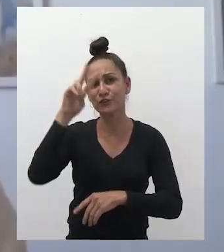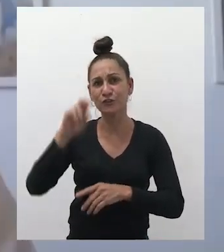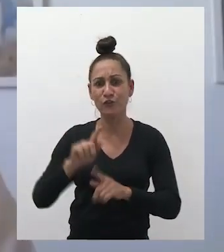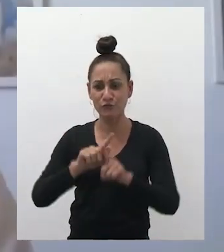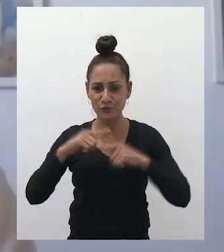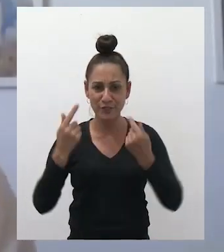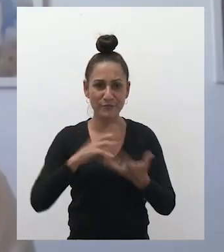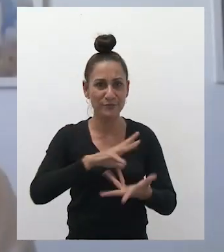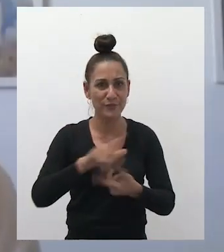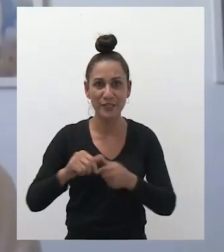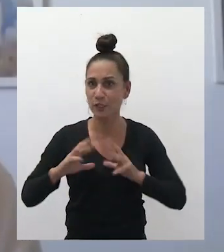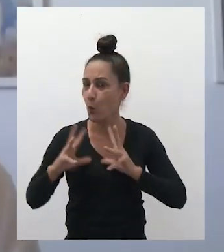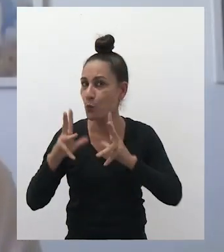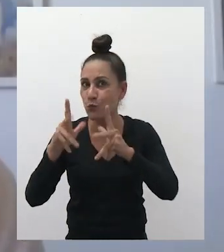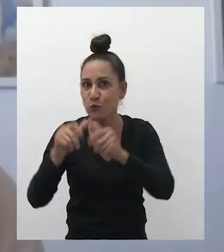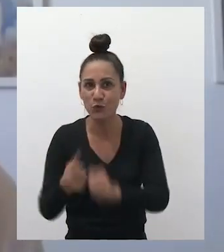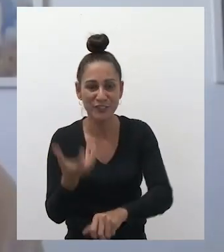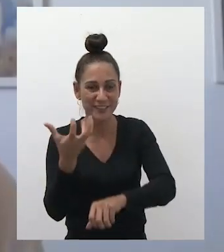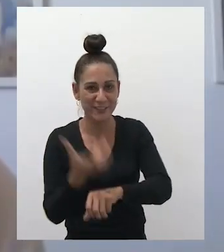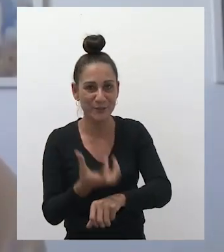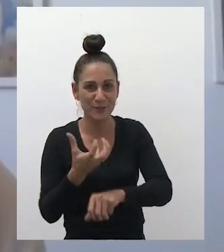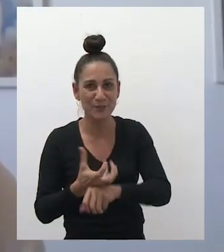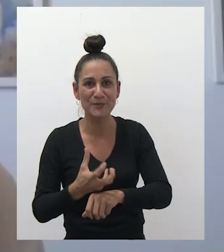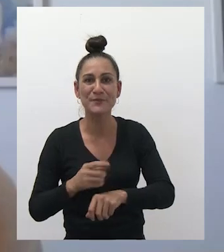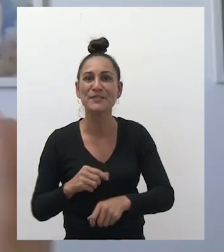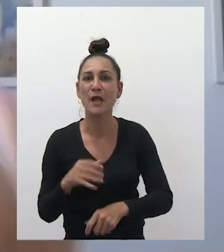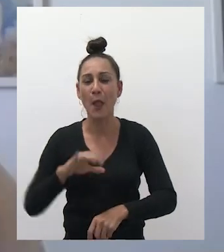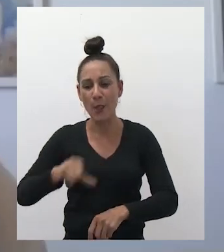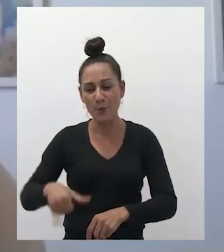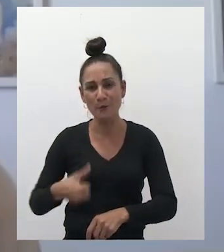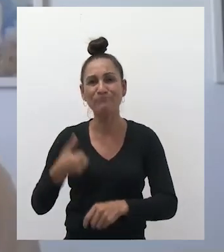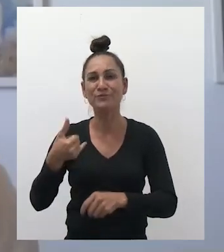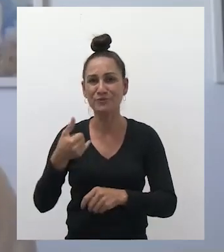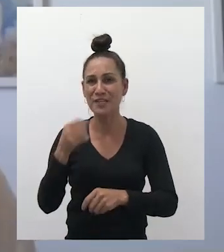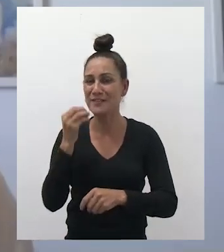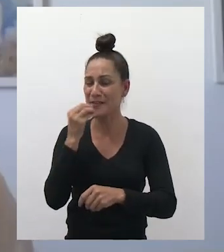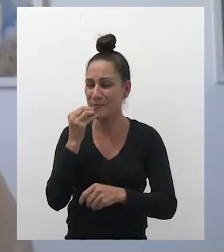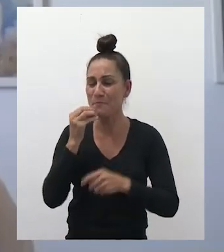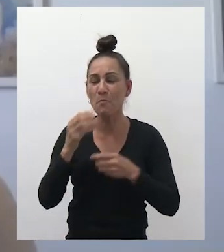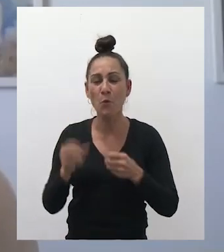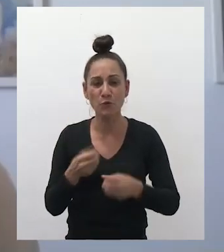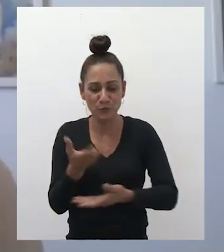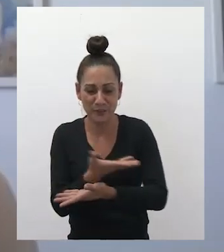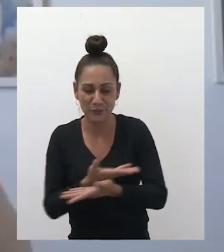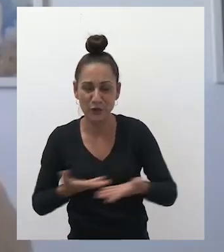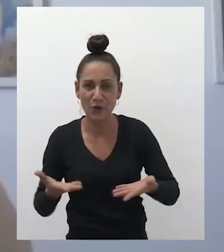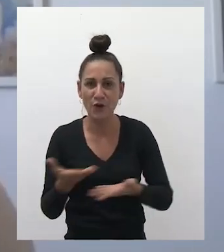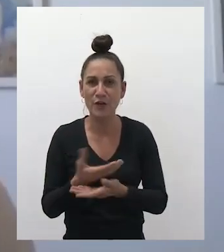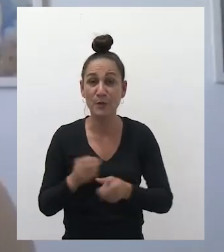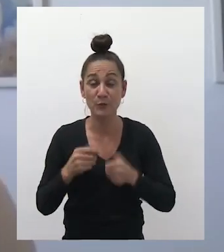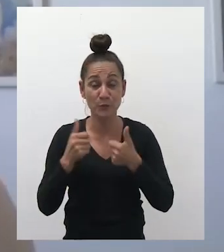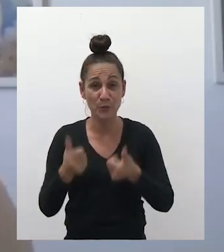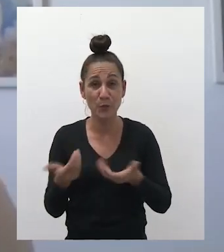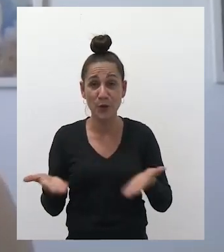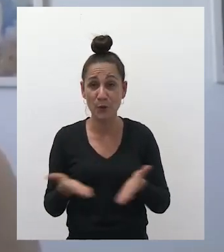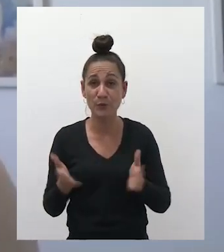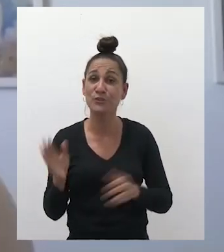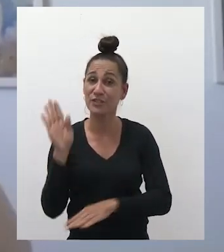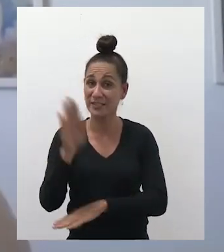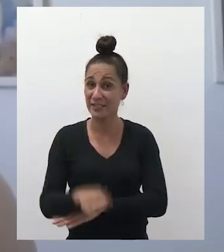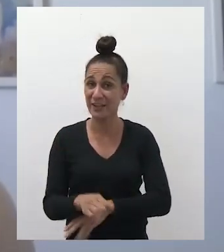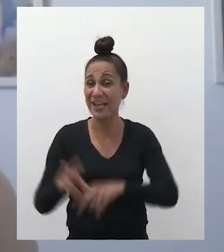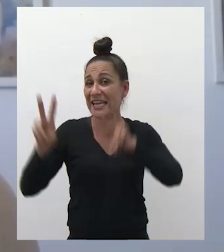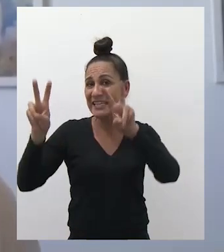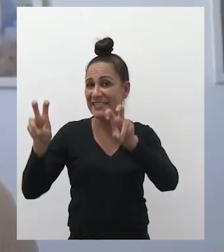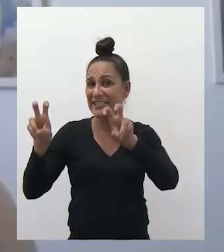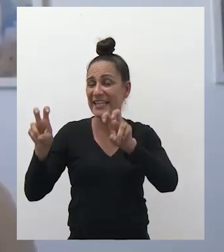tudo. Então, espero que a gente possa ter uma troca muito boa nessa tarde. E esse tema